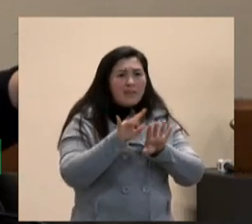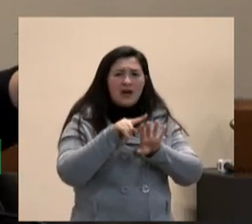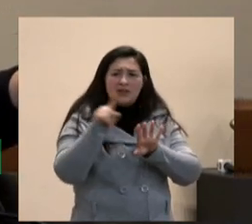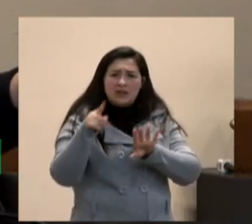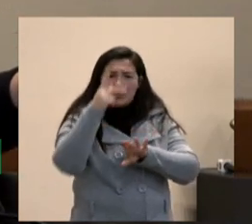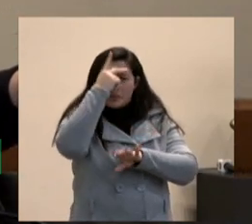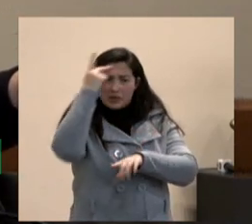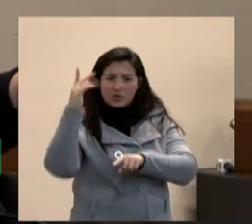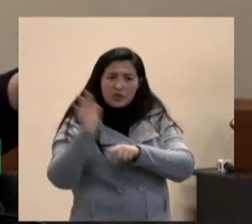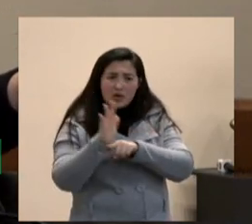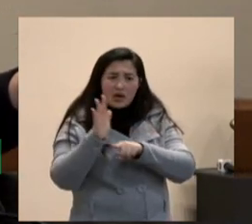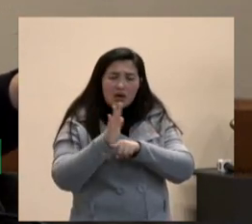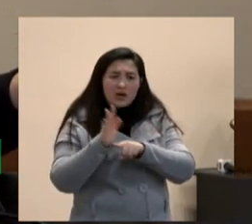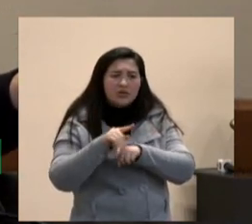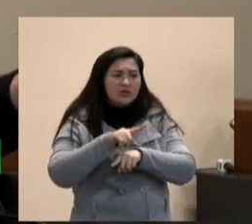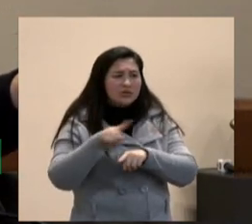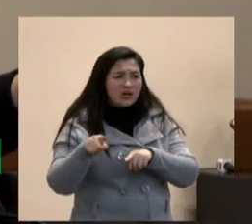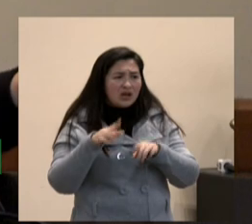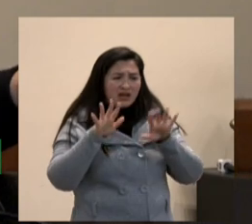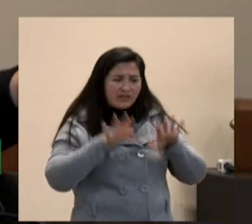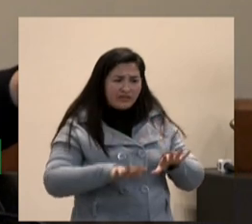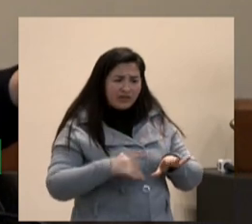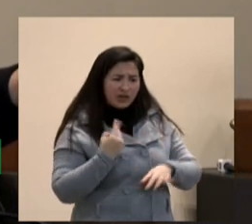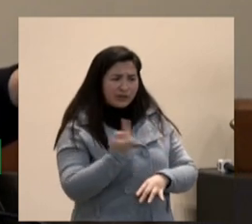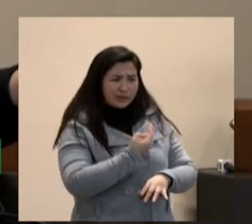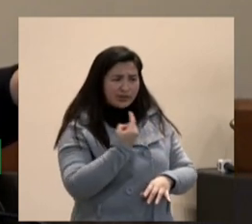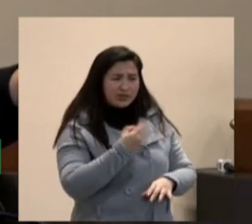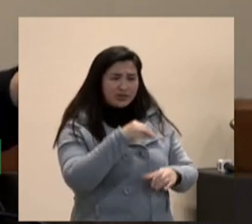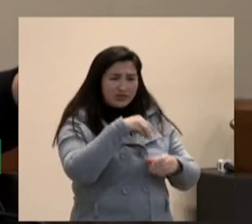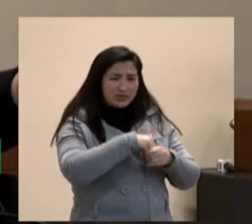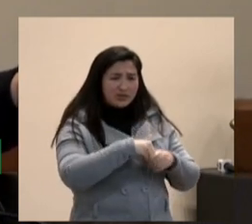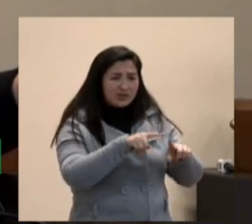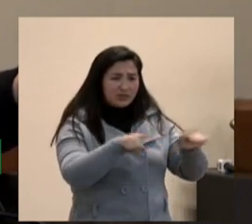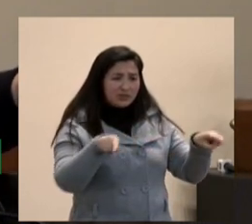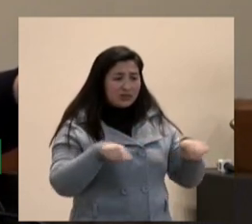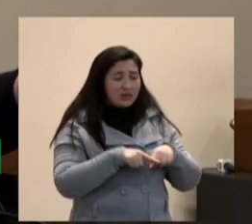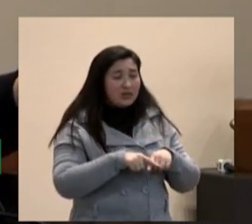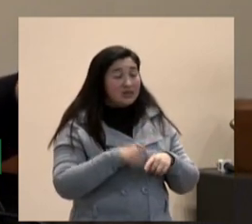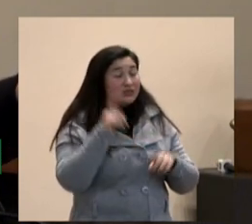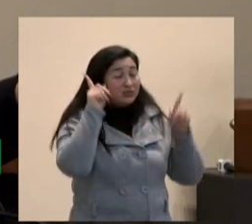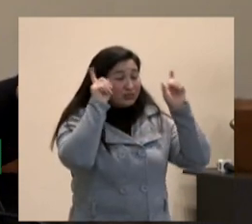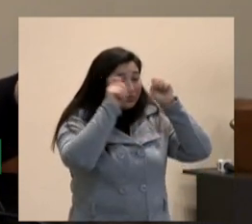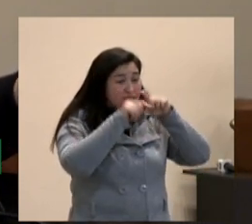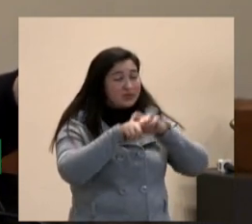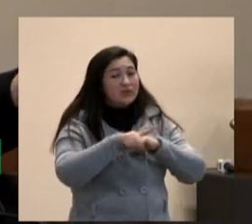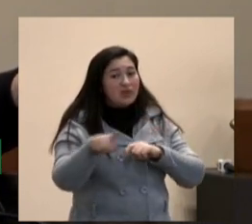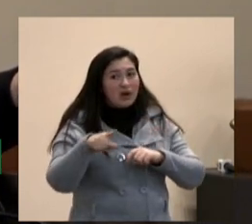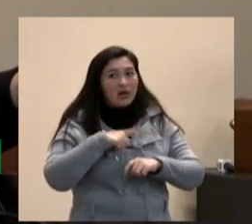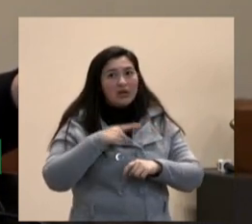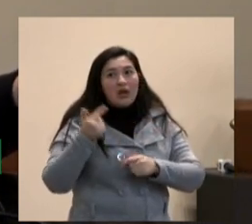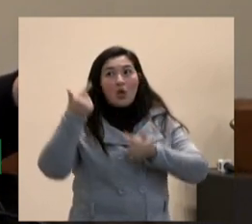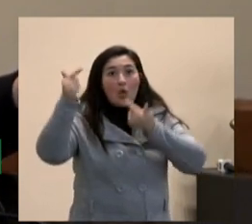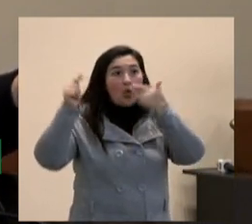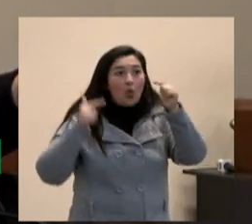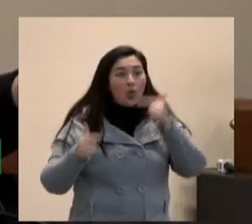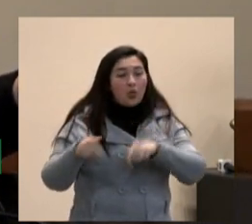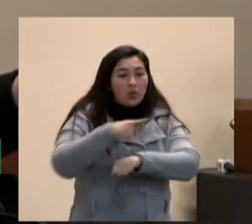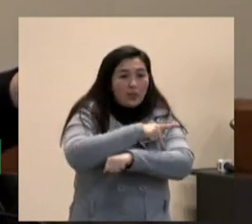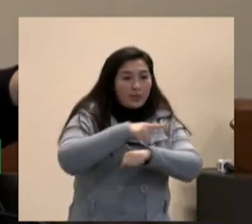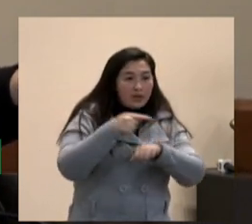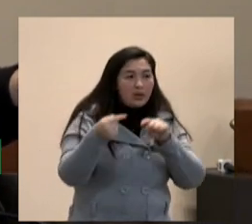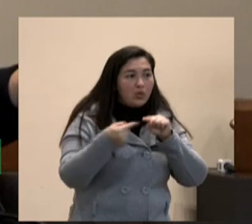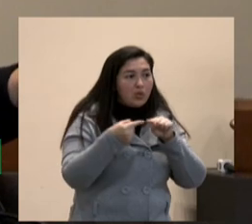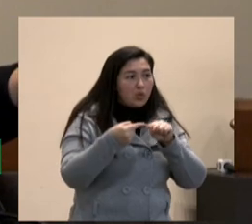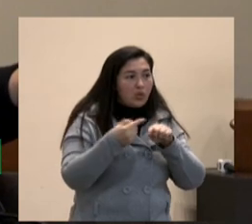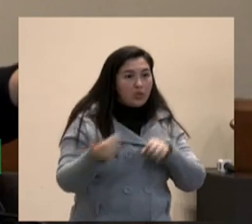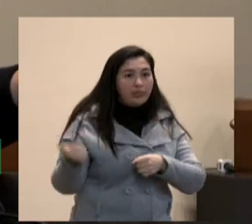com essa criança em sala? Muito difícil. Né? Muito provavelmente ela vai assumir, inclusive, várias atividades cotidianas pedagógicas, né, que